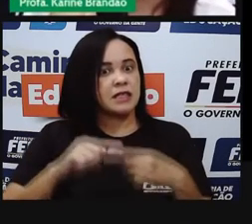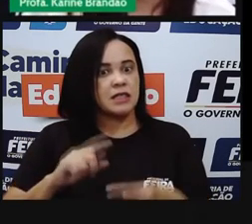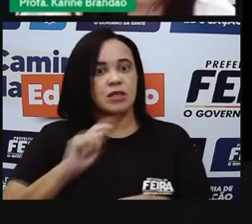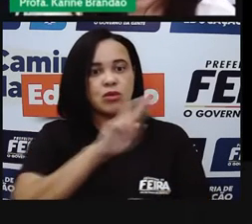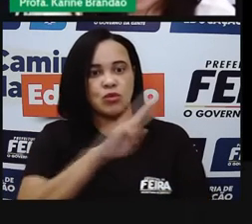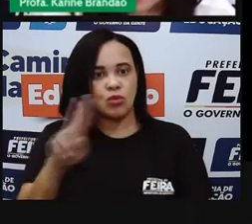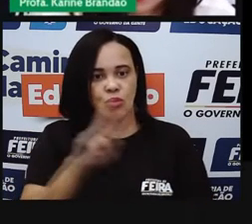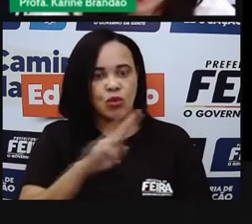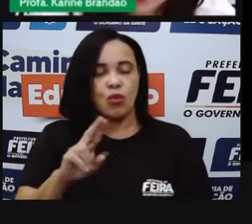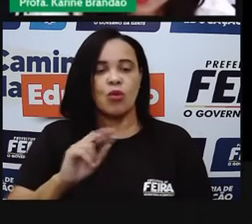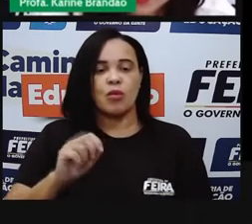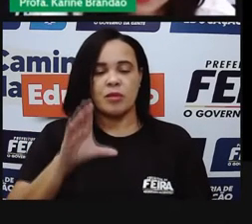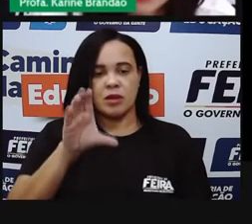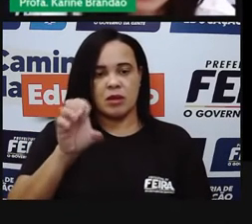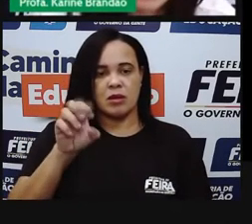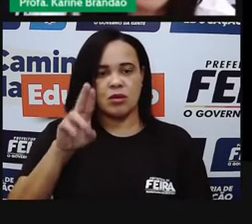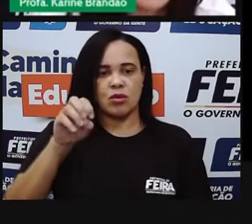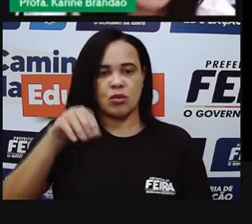aqui?